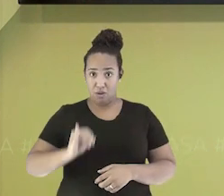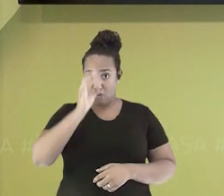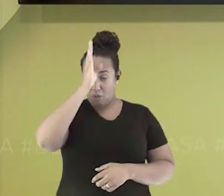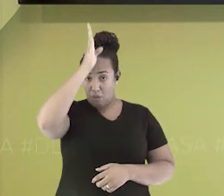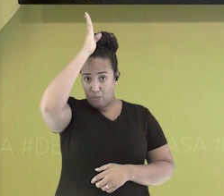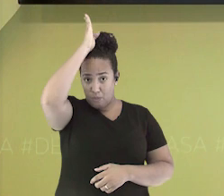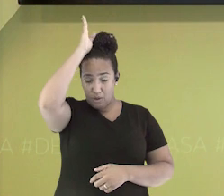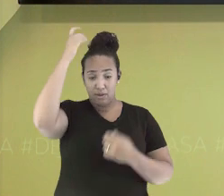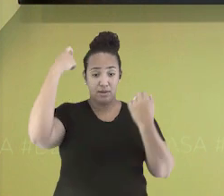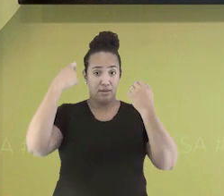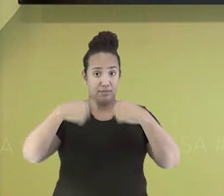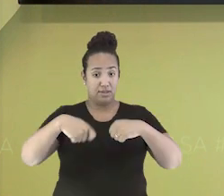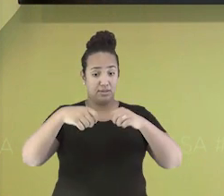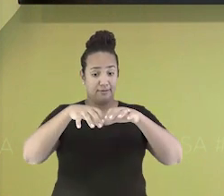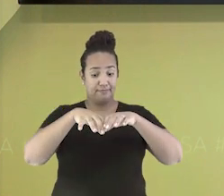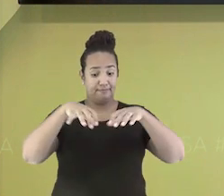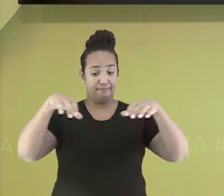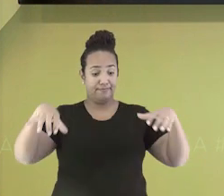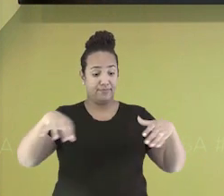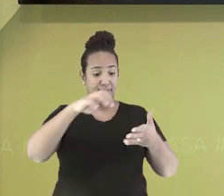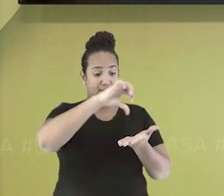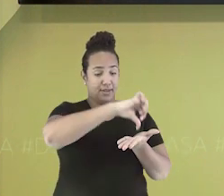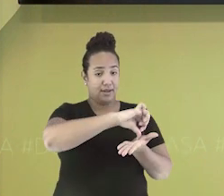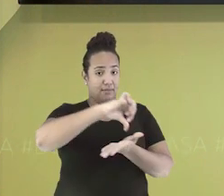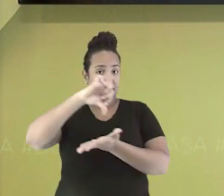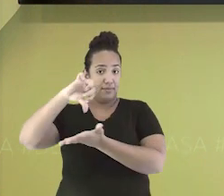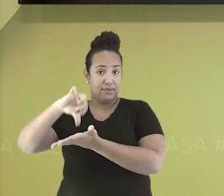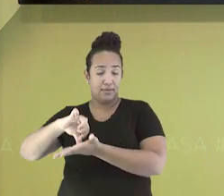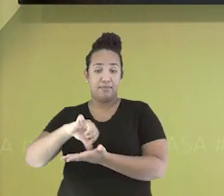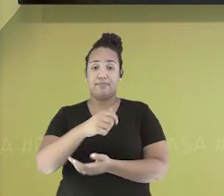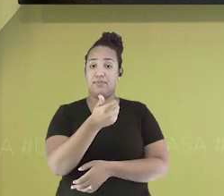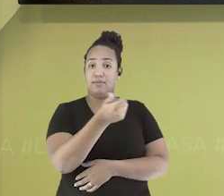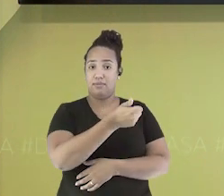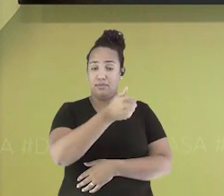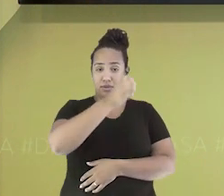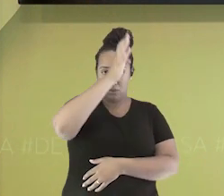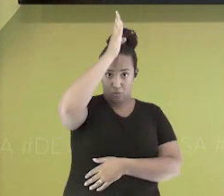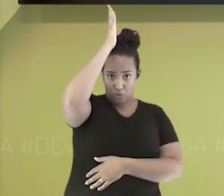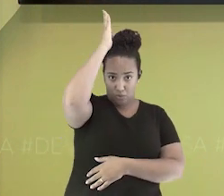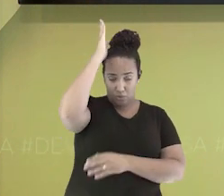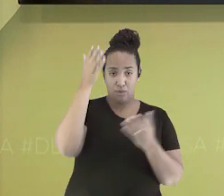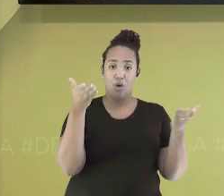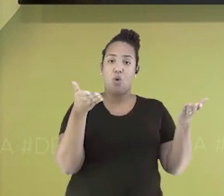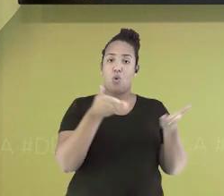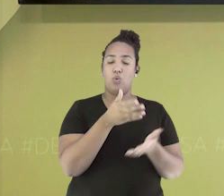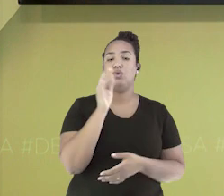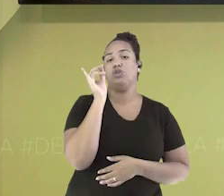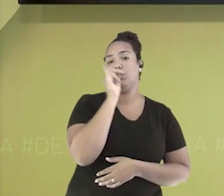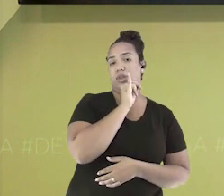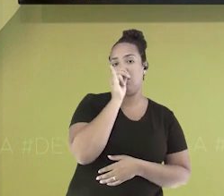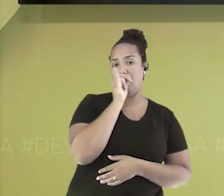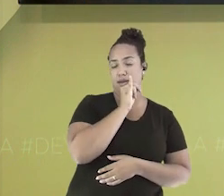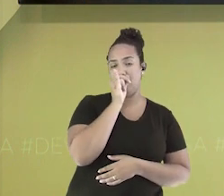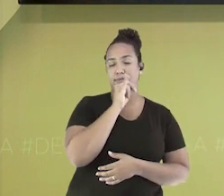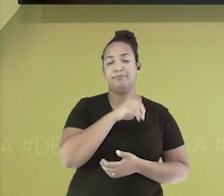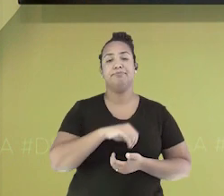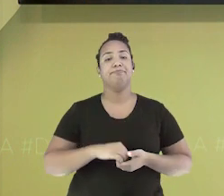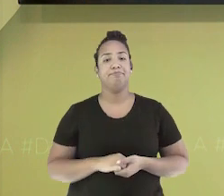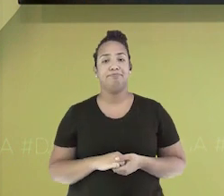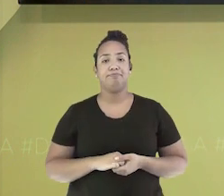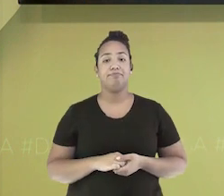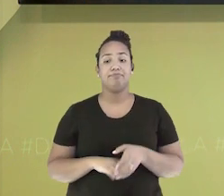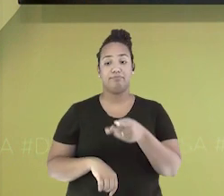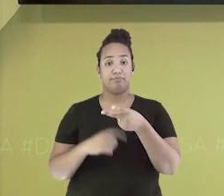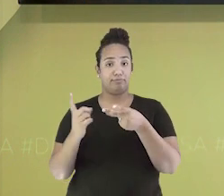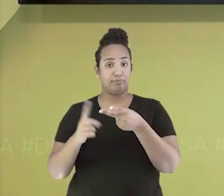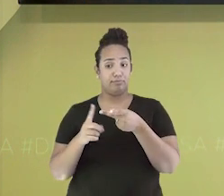ser dividido em dois, com duas capitais. A primeira em Roma, na atual Itália, chamada de capital do Império Romano do